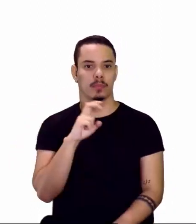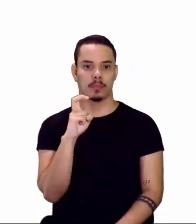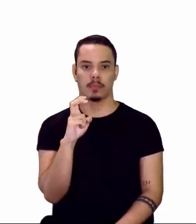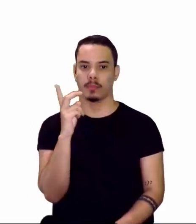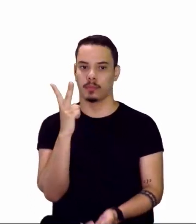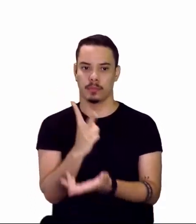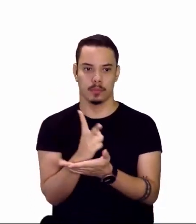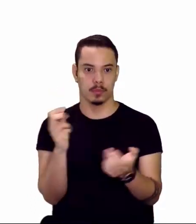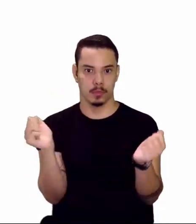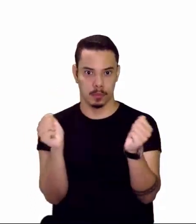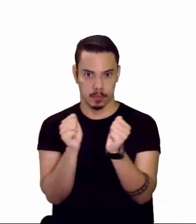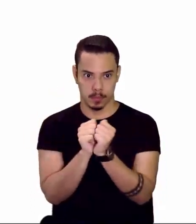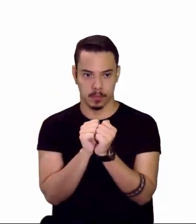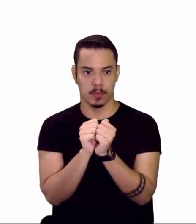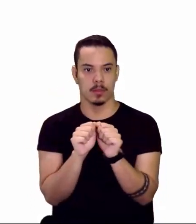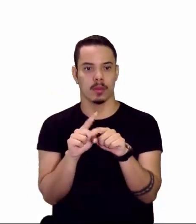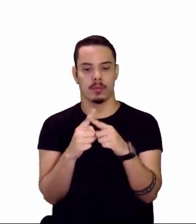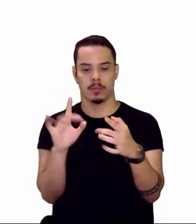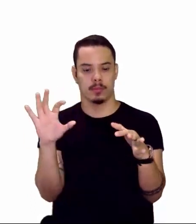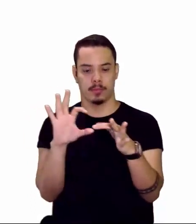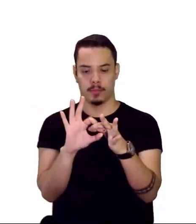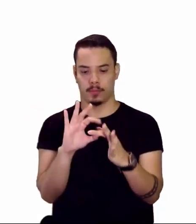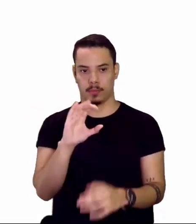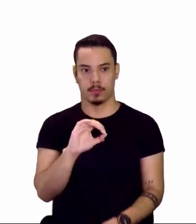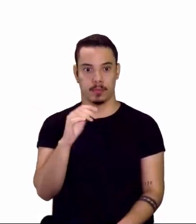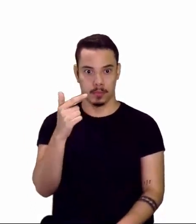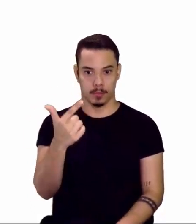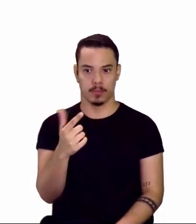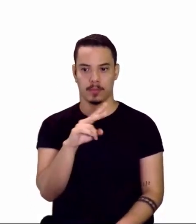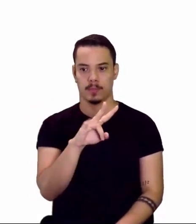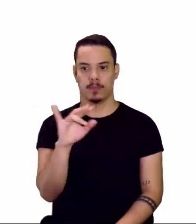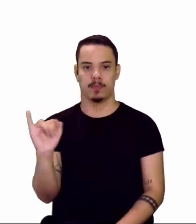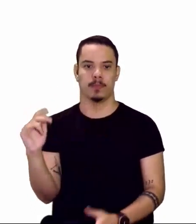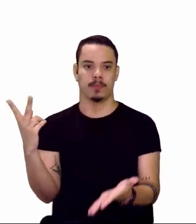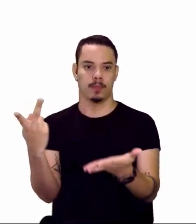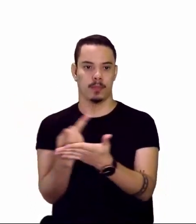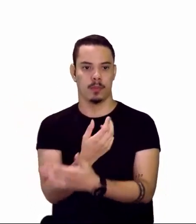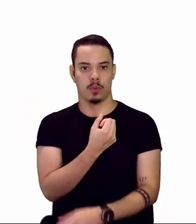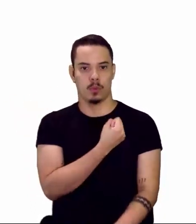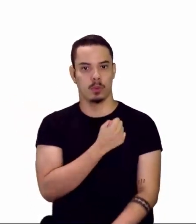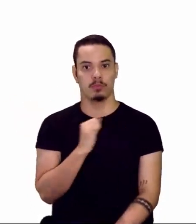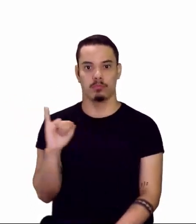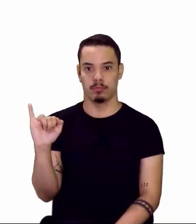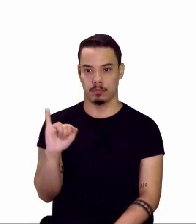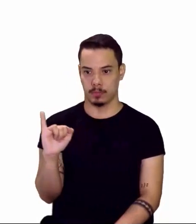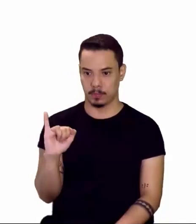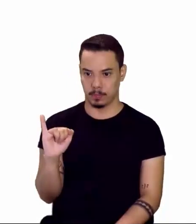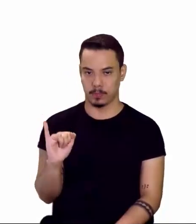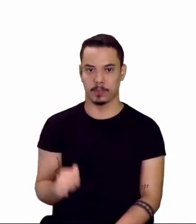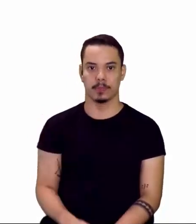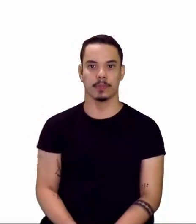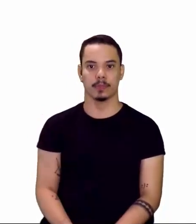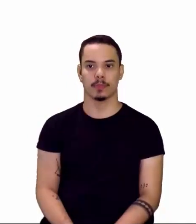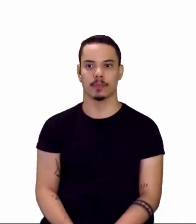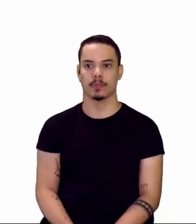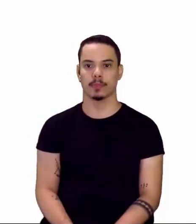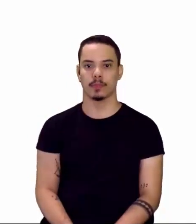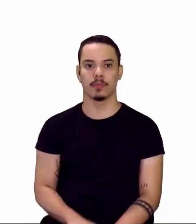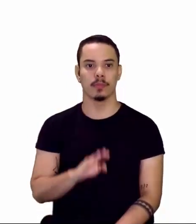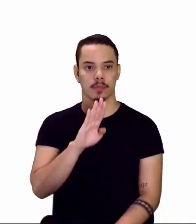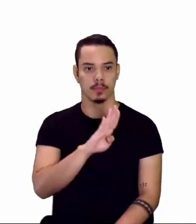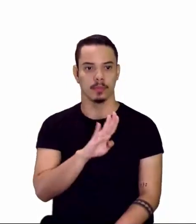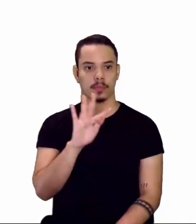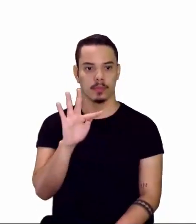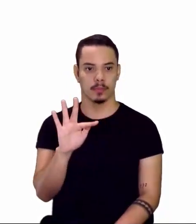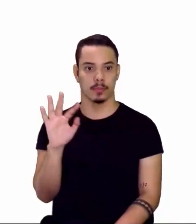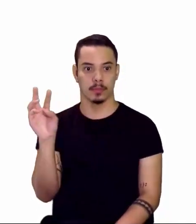camada e tal, aí quando liga com o oxigênio, ele vai se tornar número ímpar. O BF3, você